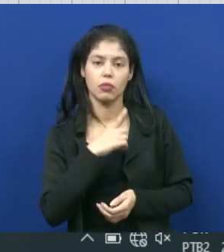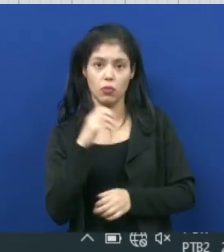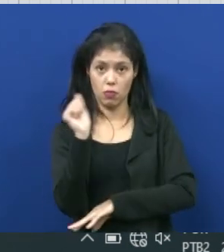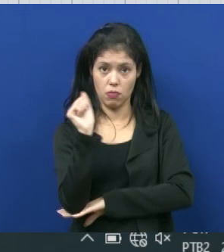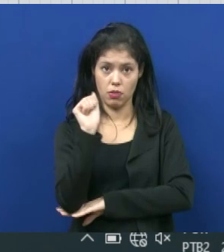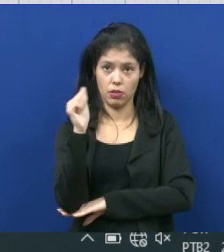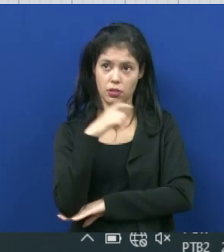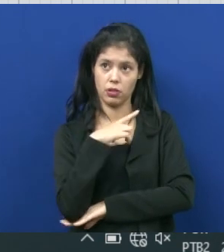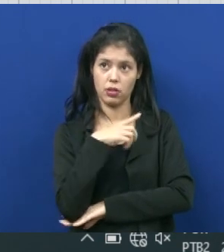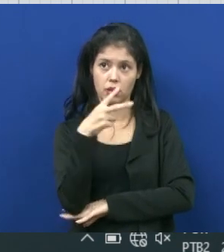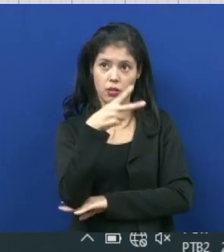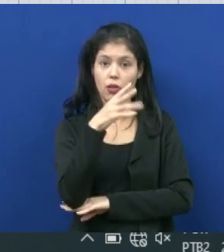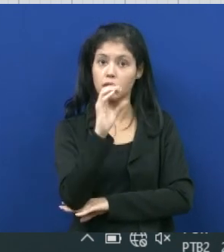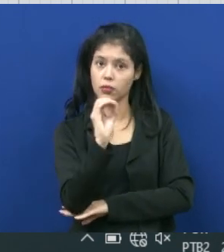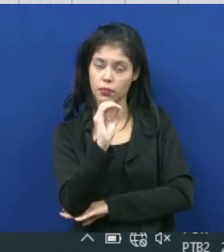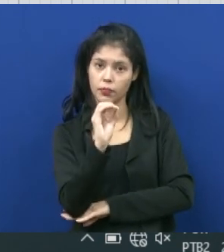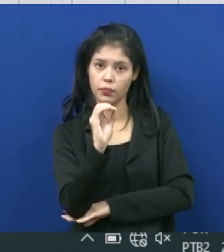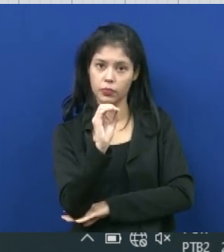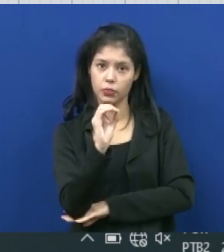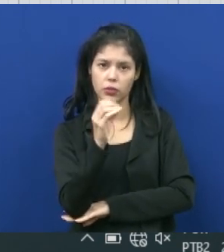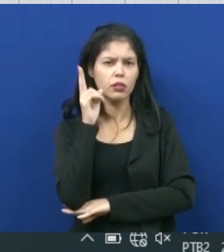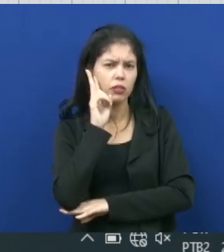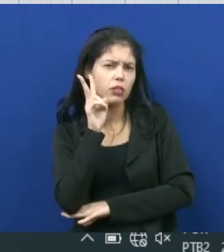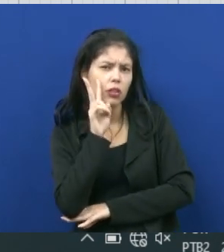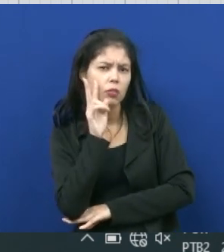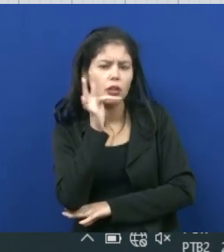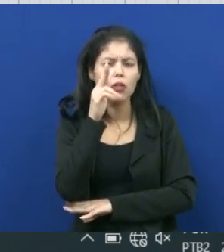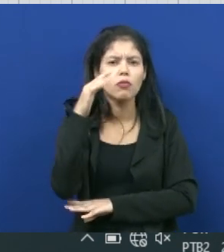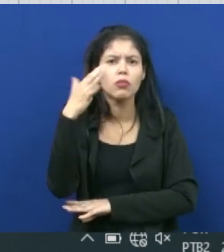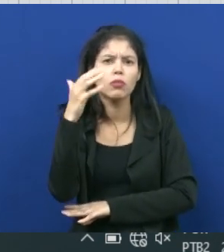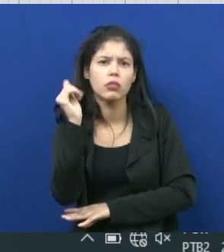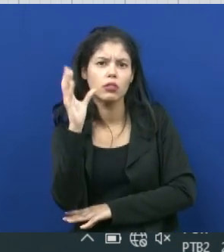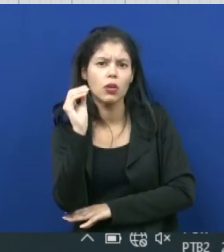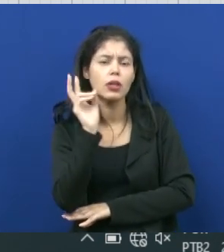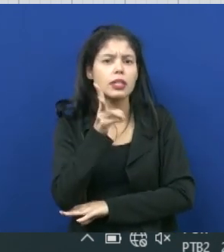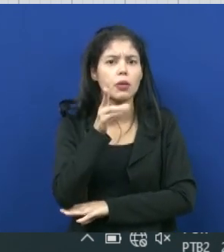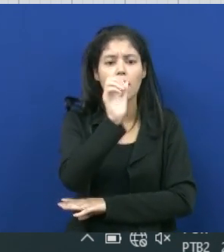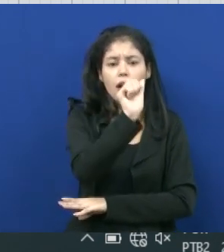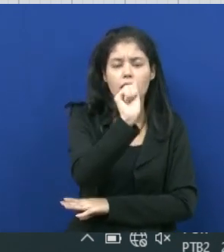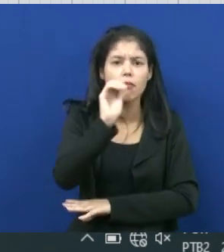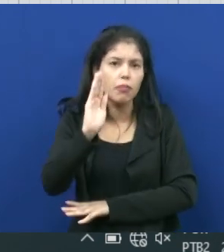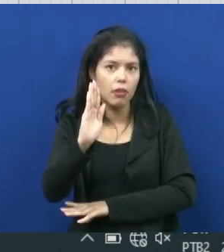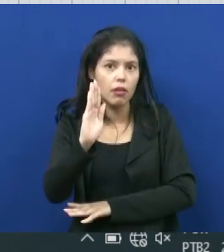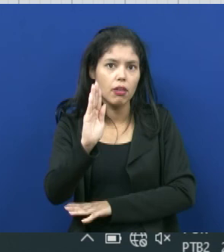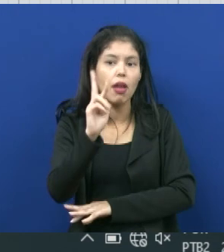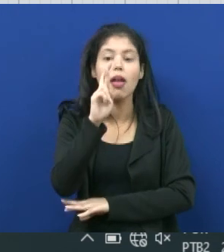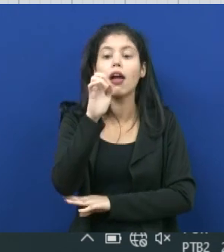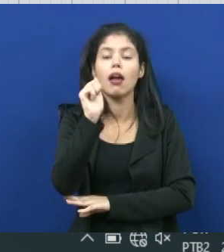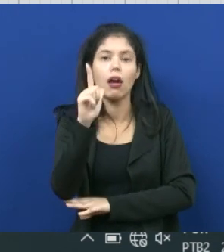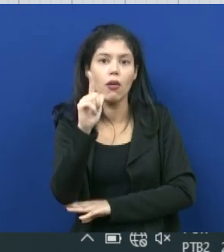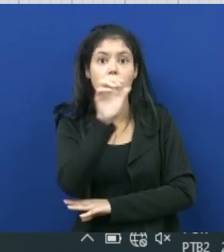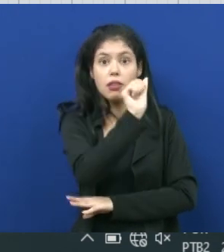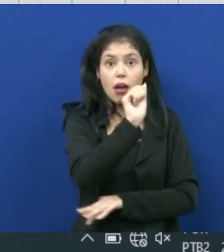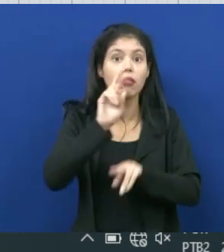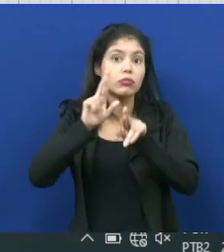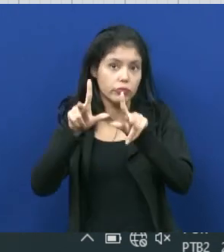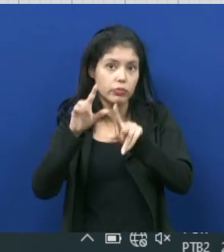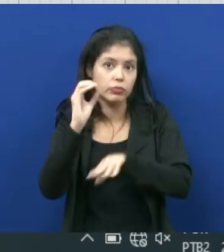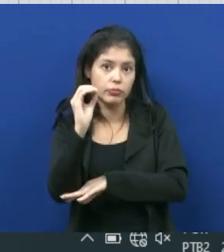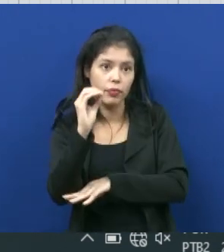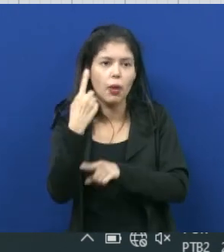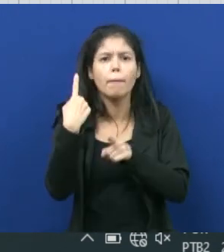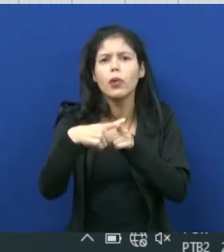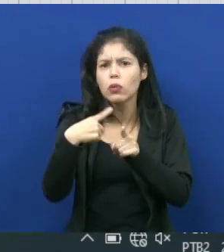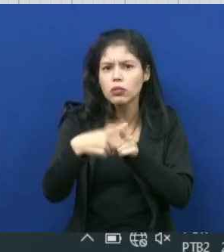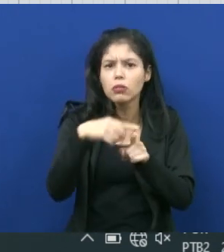A for 0, vocês lembram que quando eu defini função do primeiro grau, eu disse que A e B são reais e A é diferente de 0. Por que